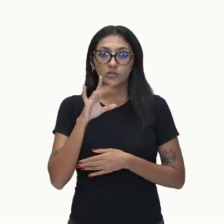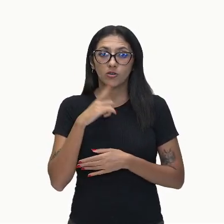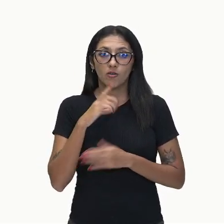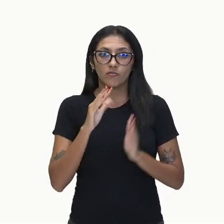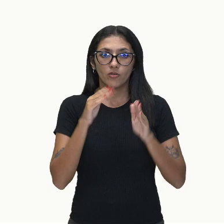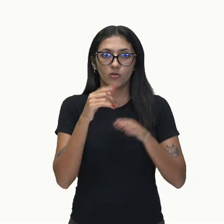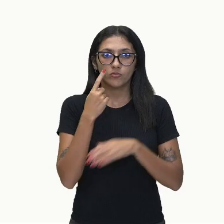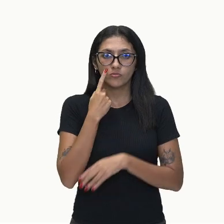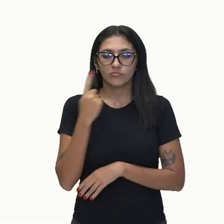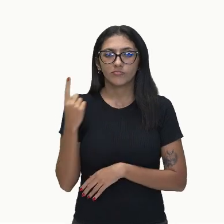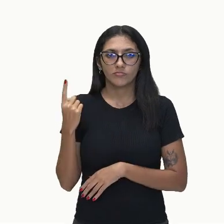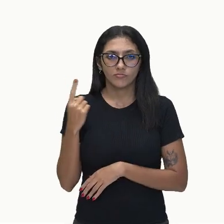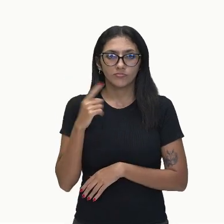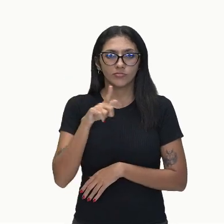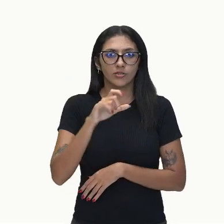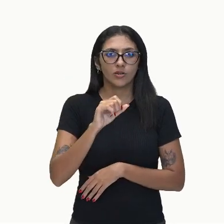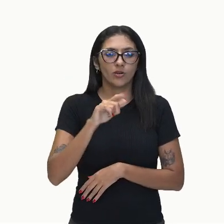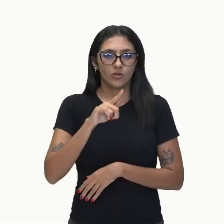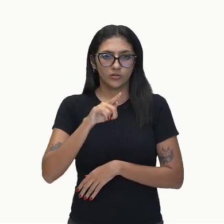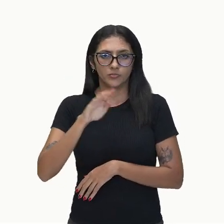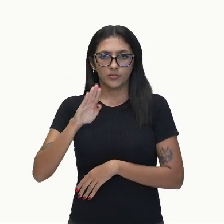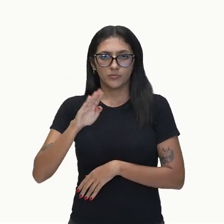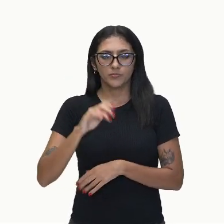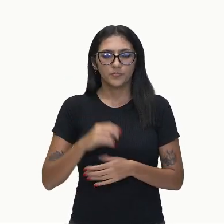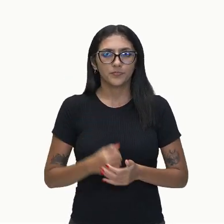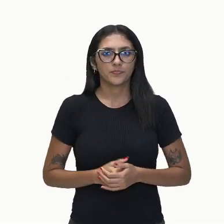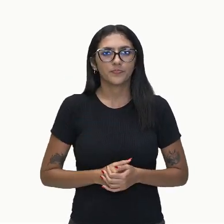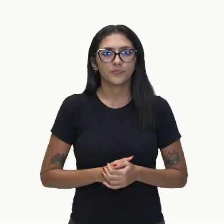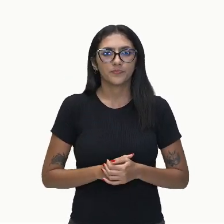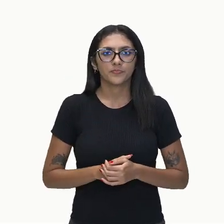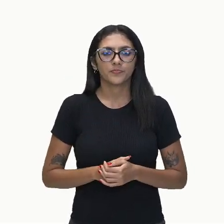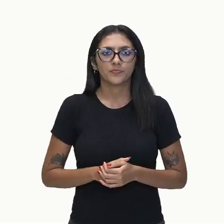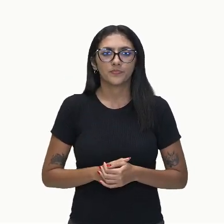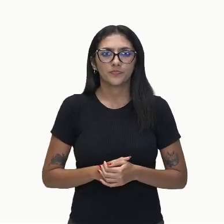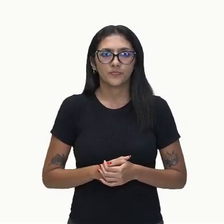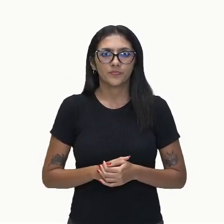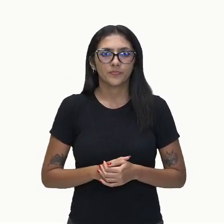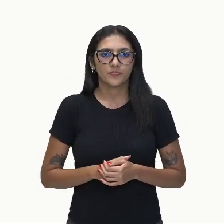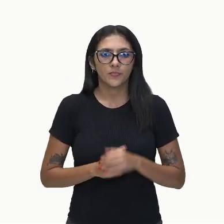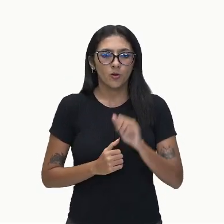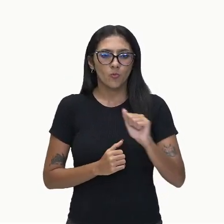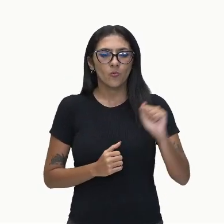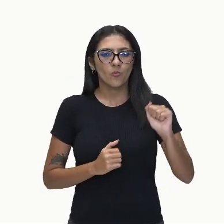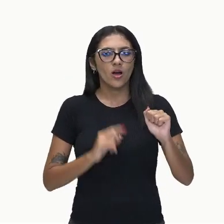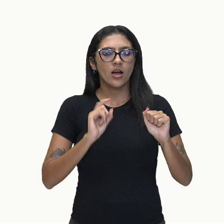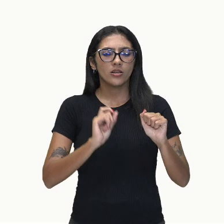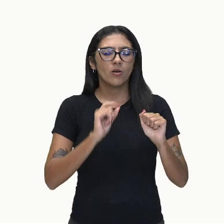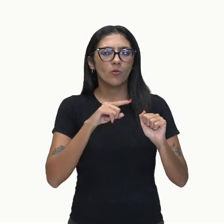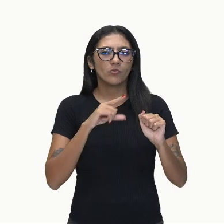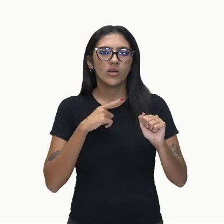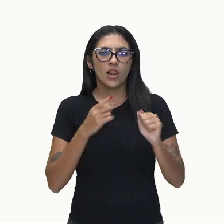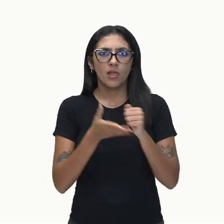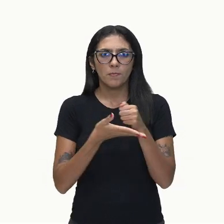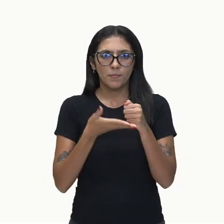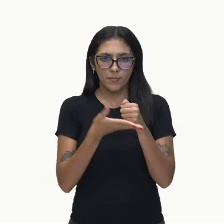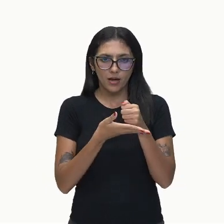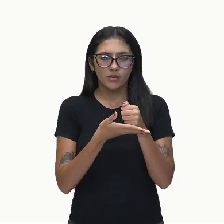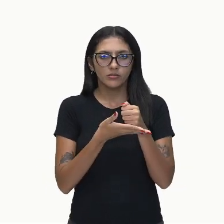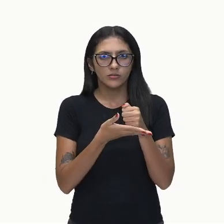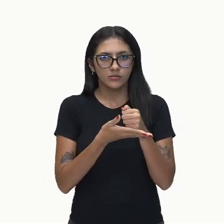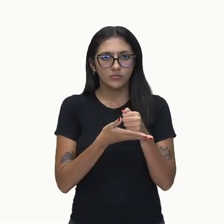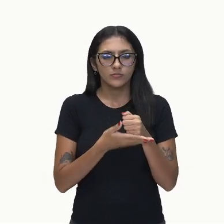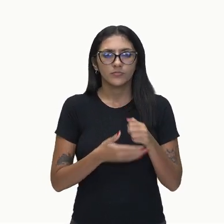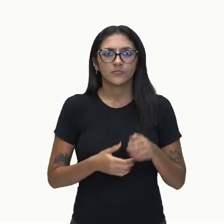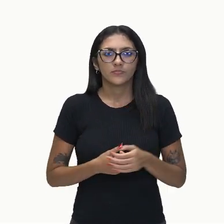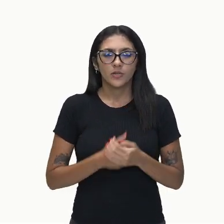ó, log de B na base A. Então, vamos lá. Esse A é a base do logaritmo, tá? Vocês vão já